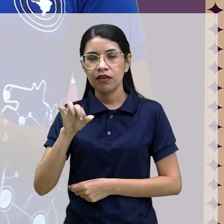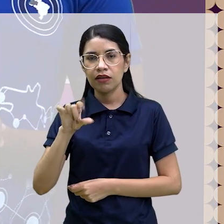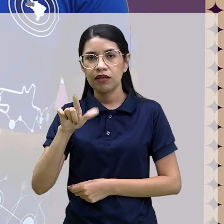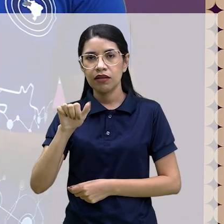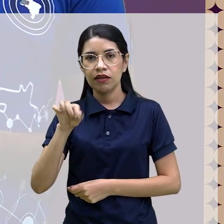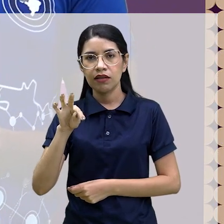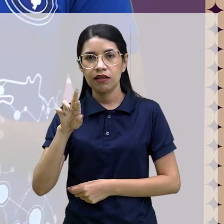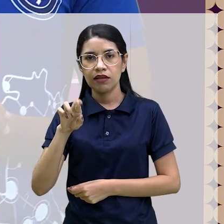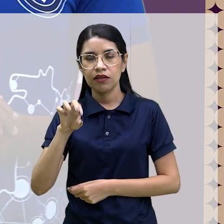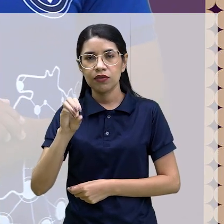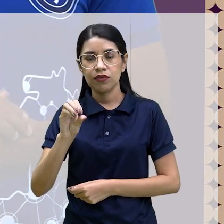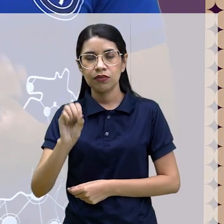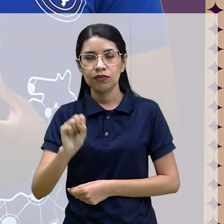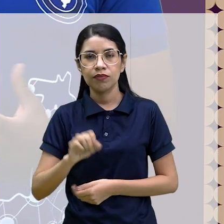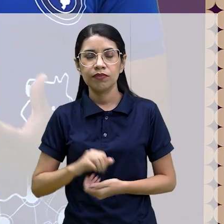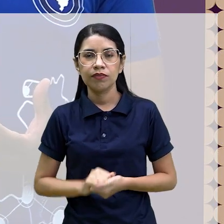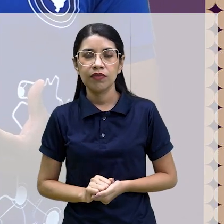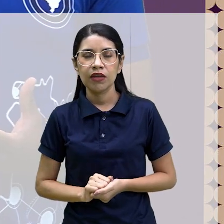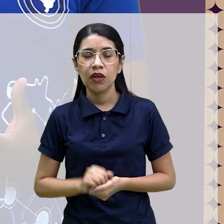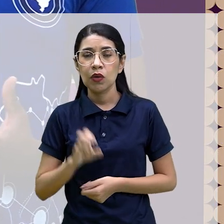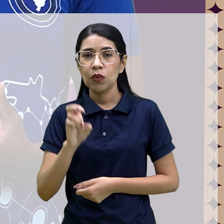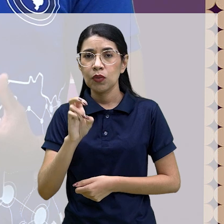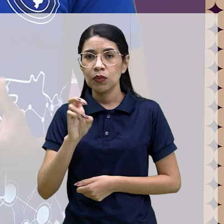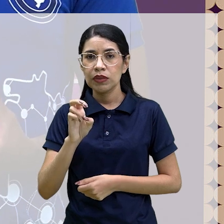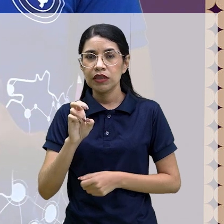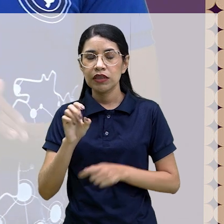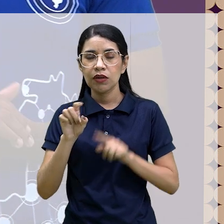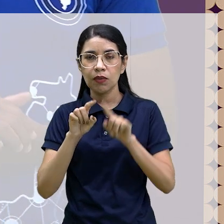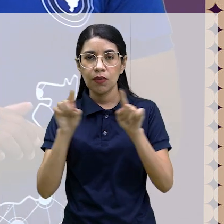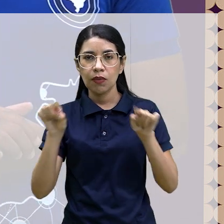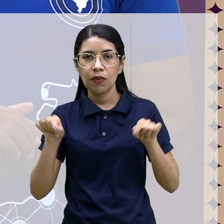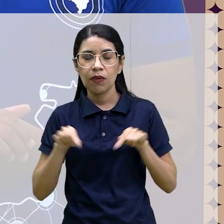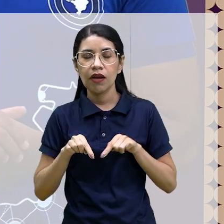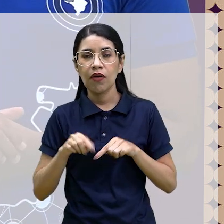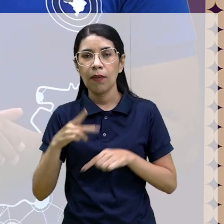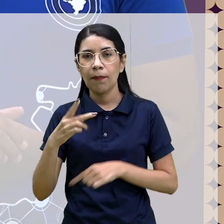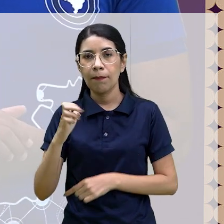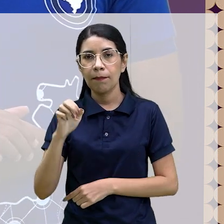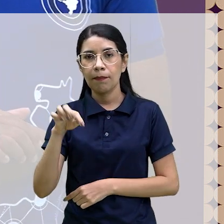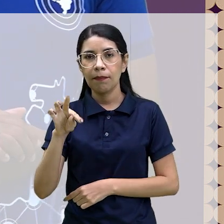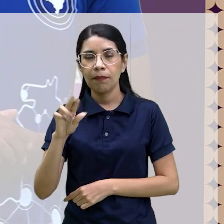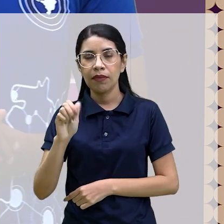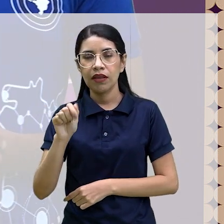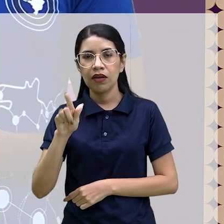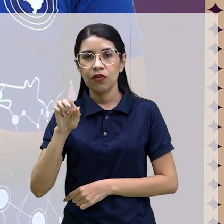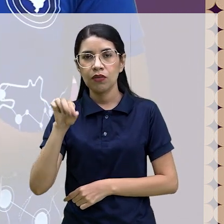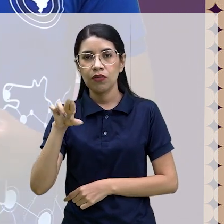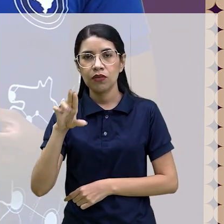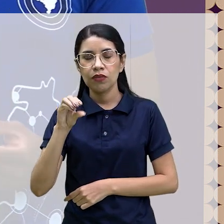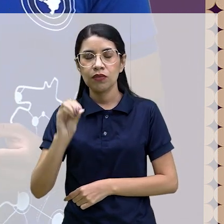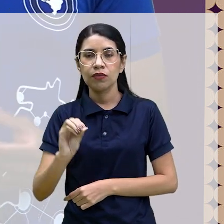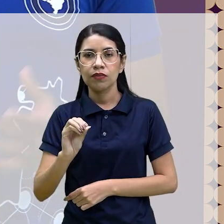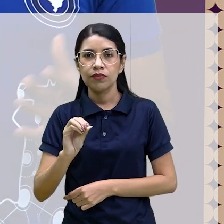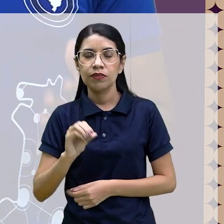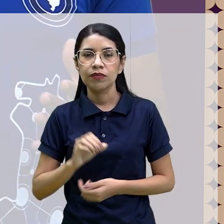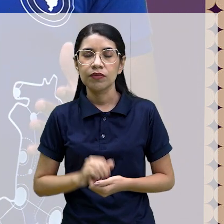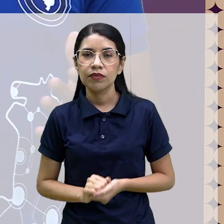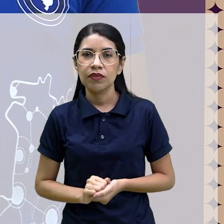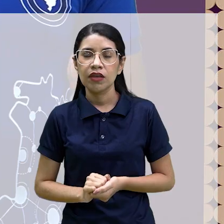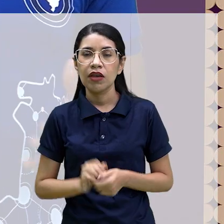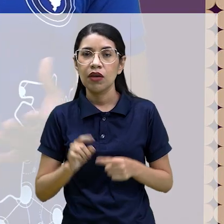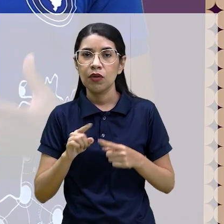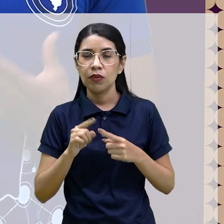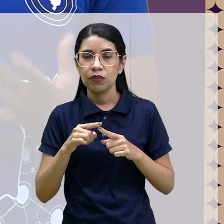tem 4 lados. O que tem 5 lados é o pentágono, né? Então, nós vamos ter o pentágono, é